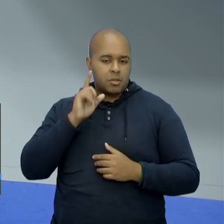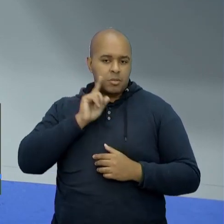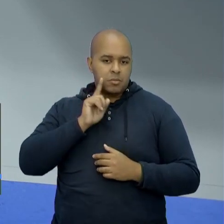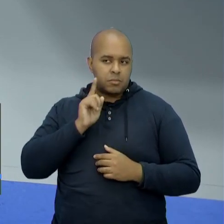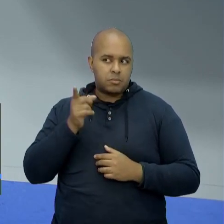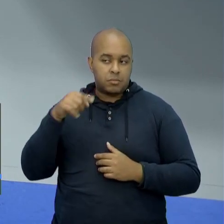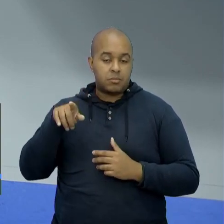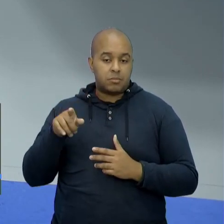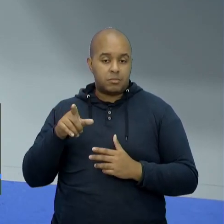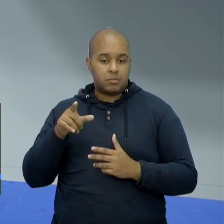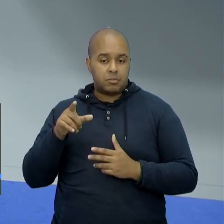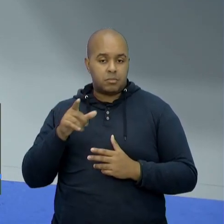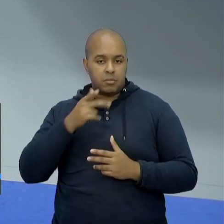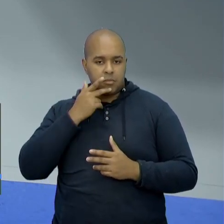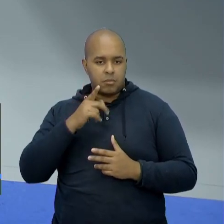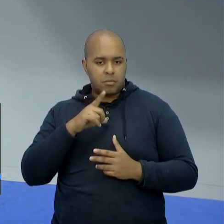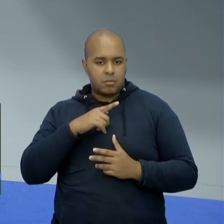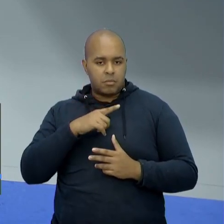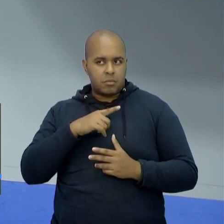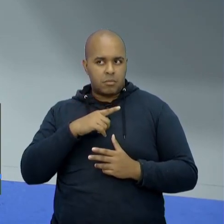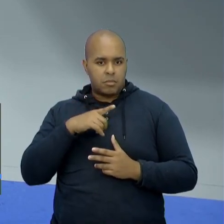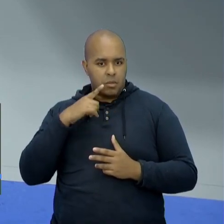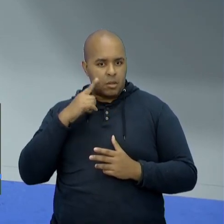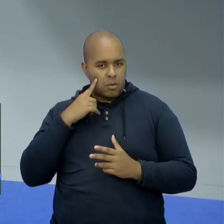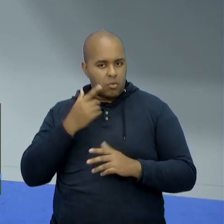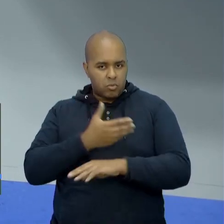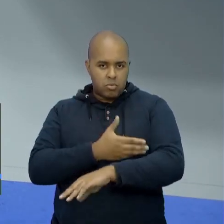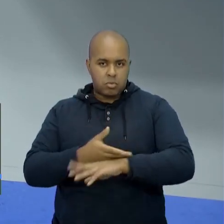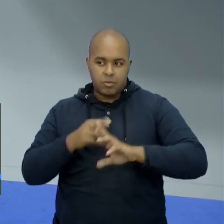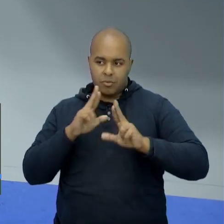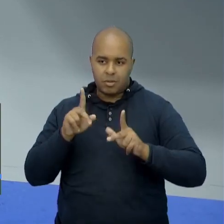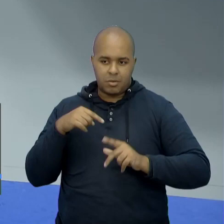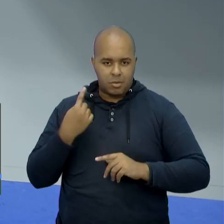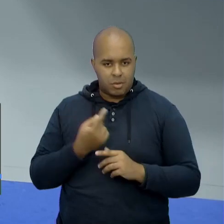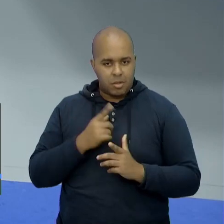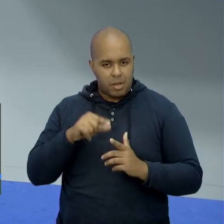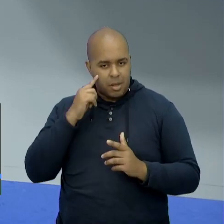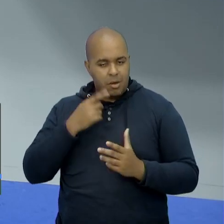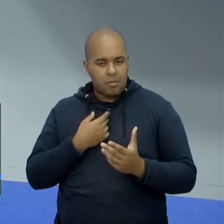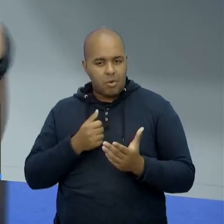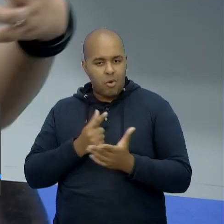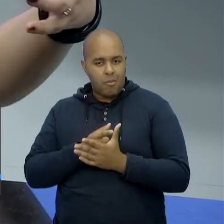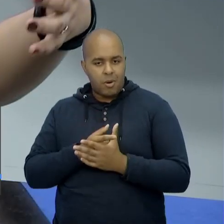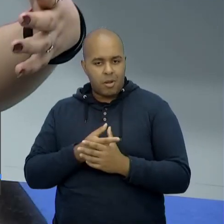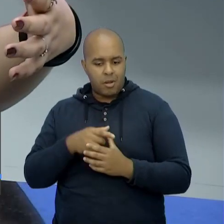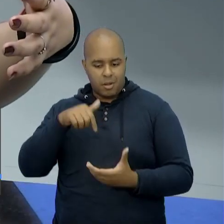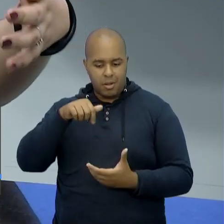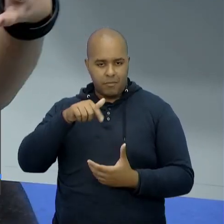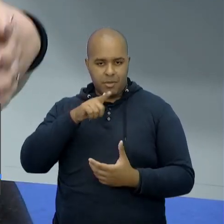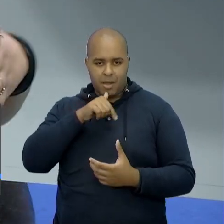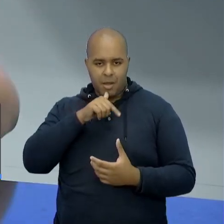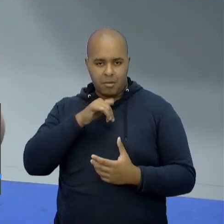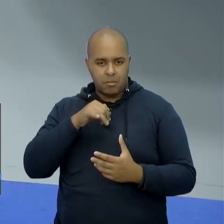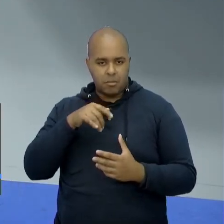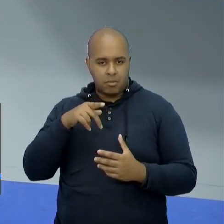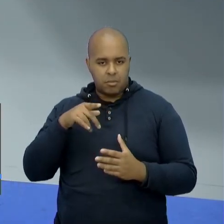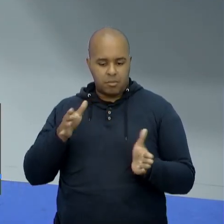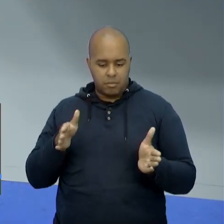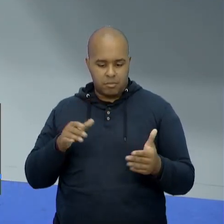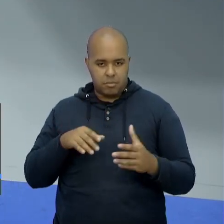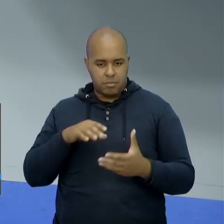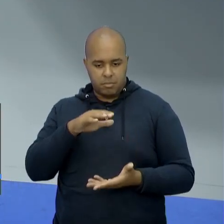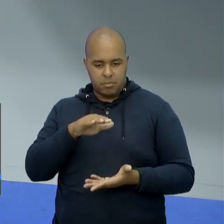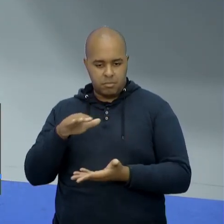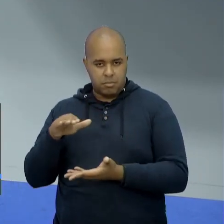Estados Unidos, eles têm um costume diferente do nosso, que é de comprar garrafinha de água, tipo, pack de